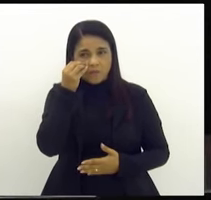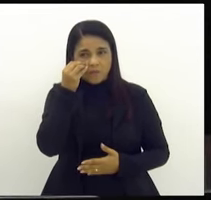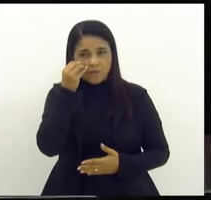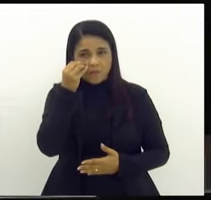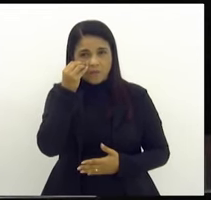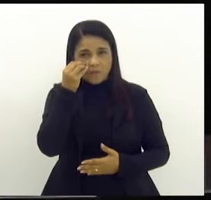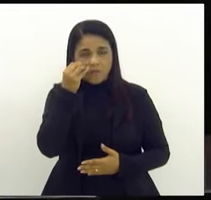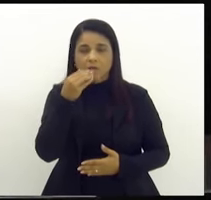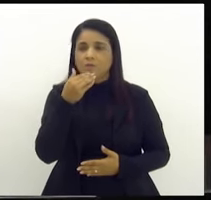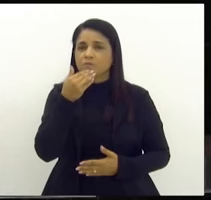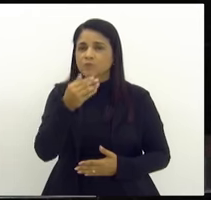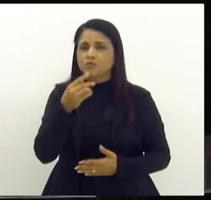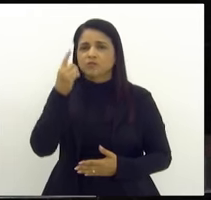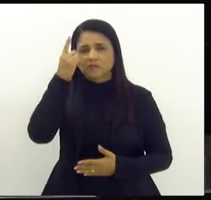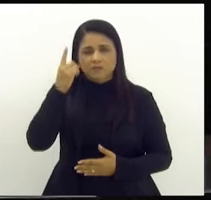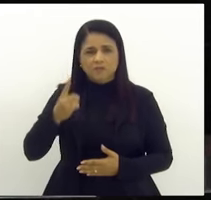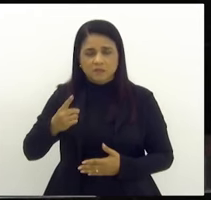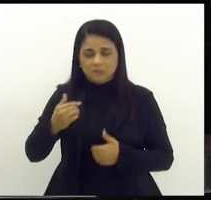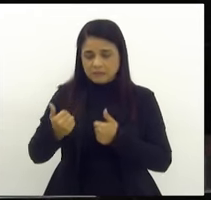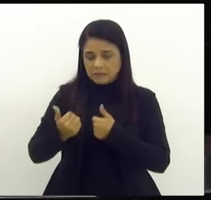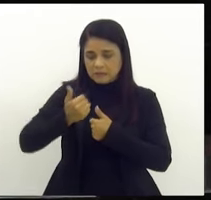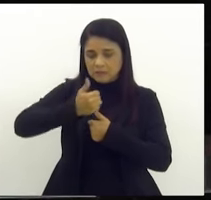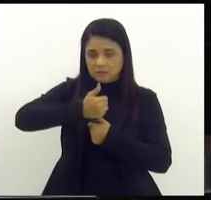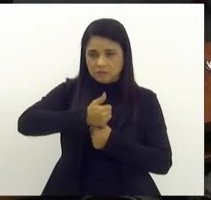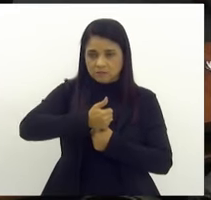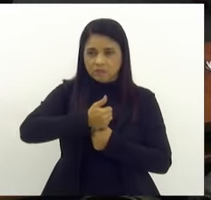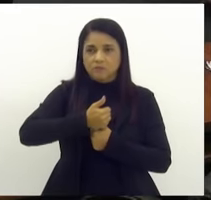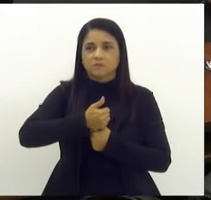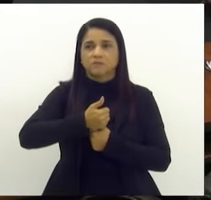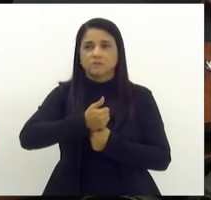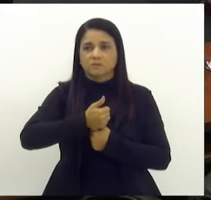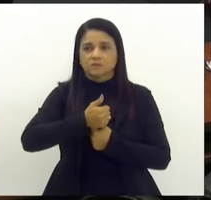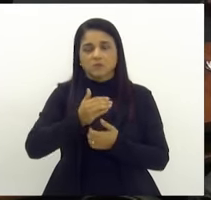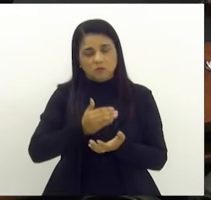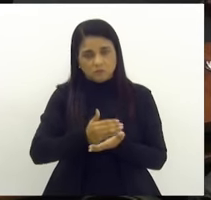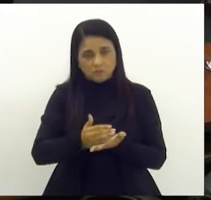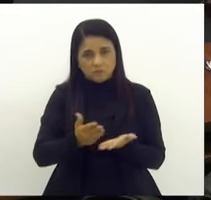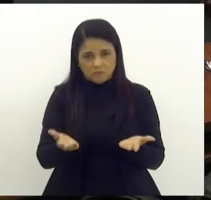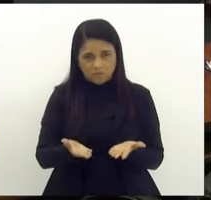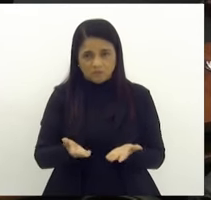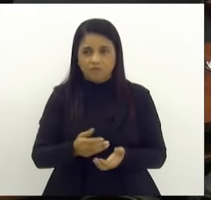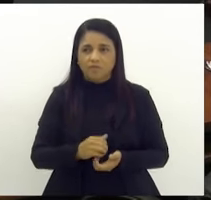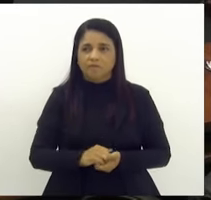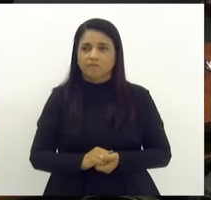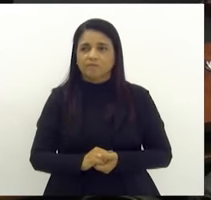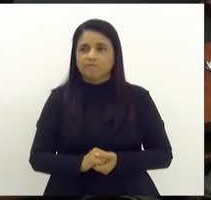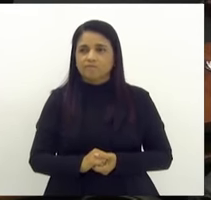Dane Monteiro assumir aqui a presidência o seu tempo vai começar a contar